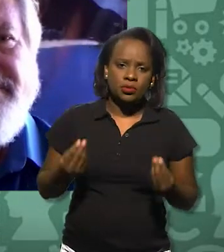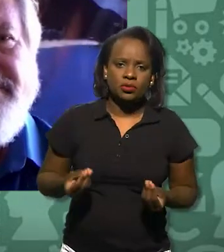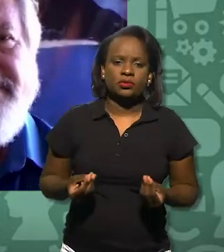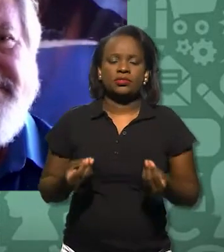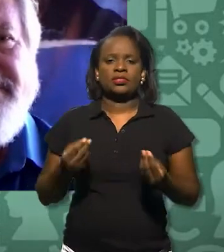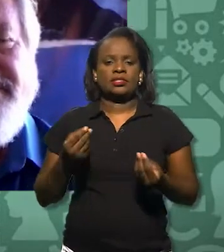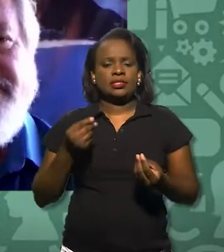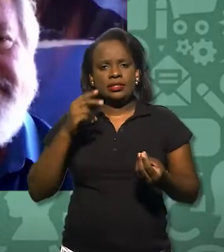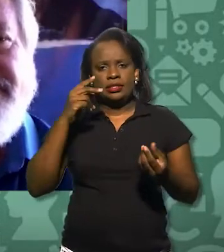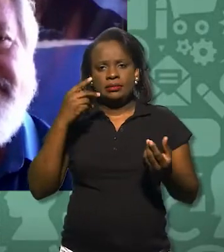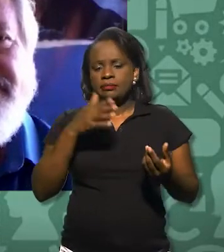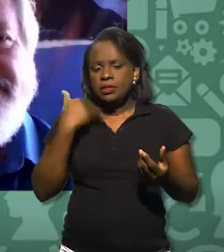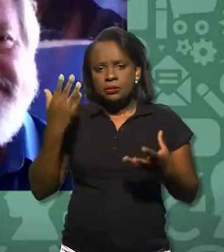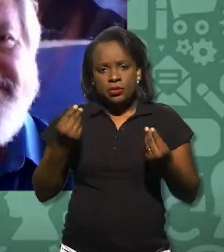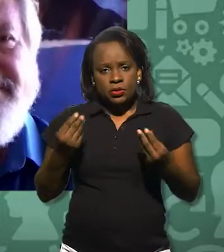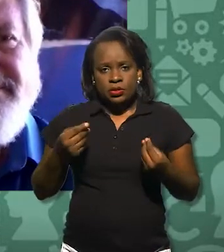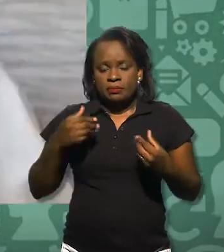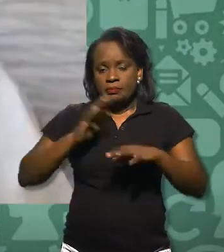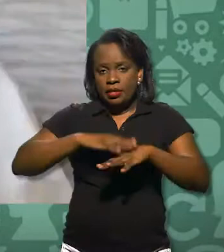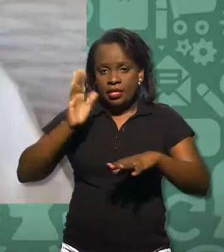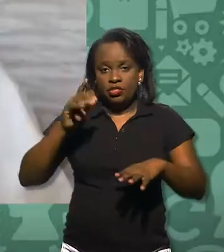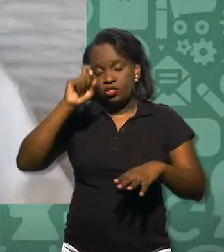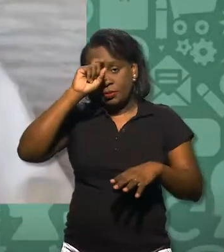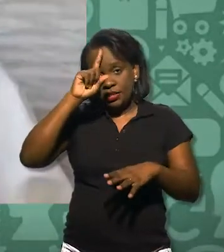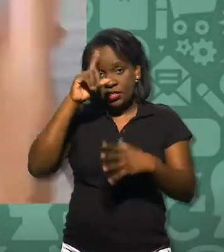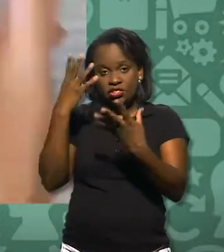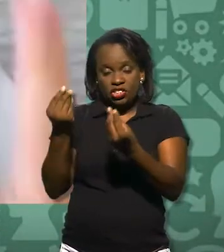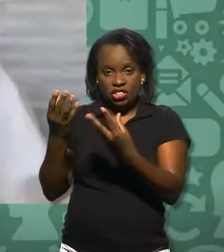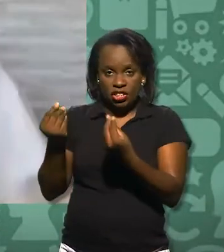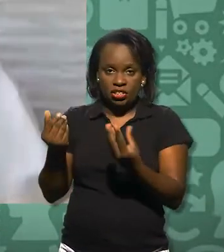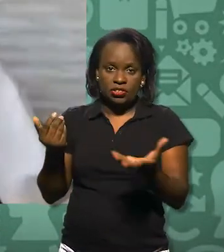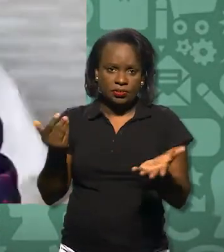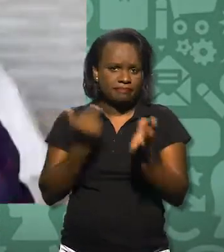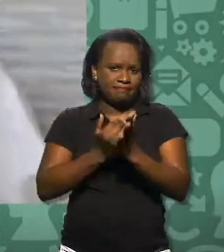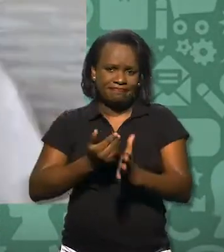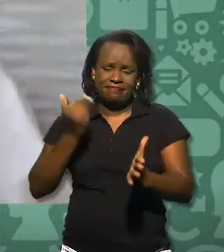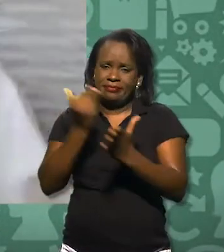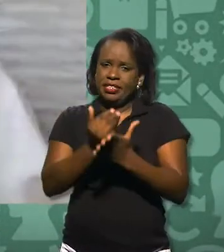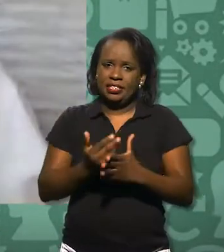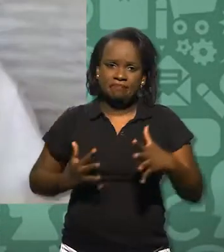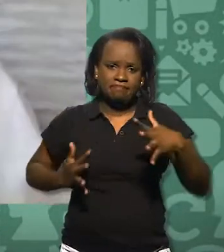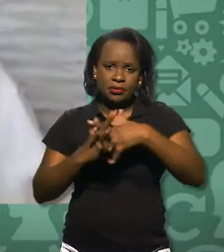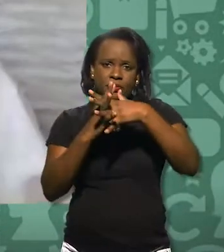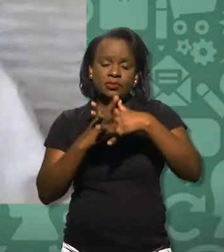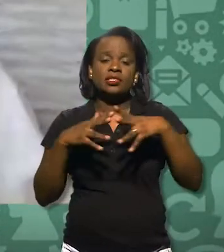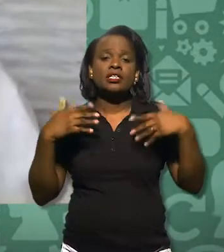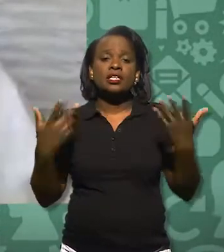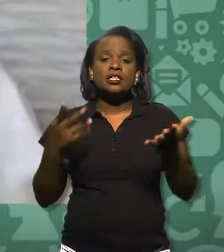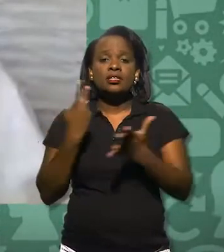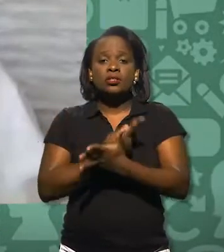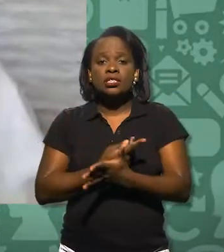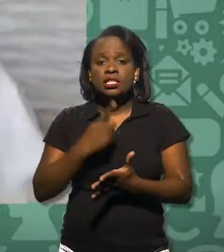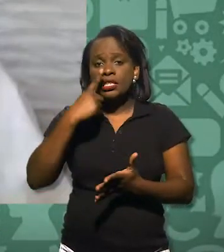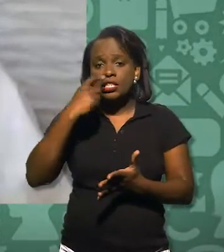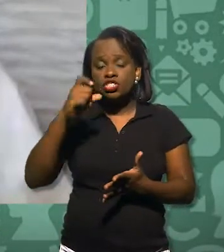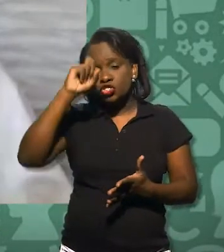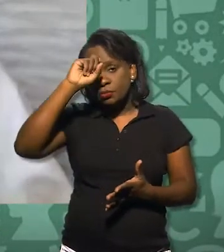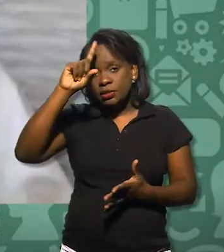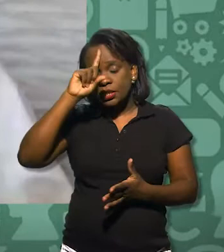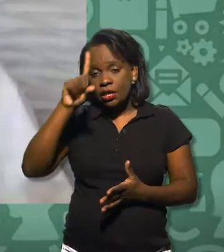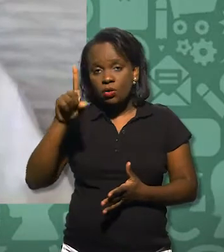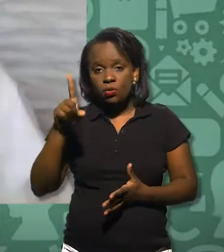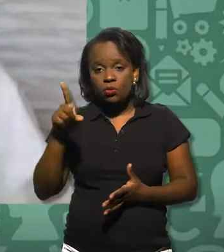morte, um número altíssimo de morte, os hospitais lotados, vamos dizer até superlotados, né? O que está acontecendo com o